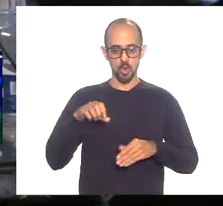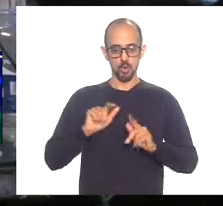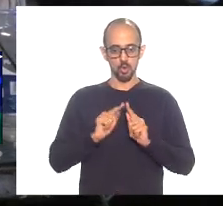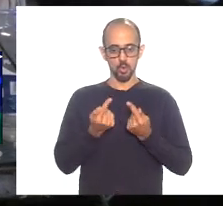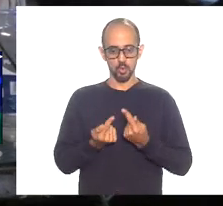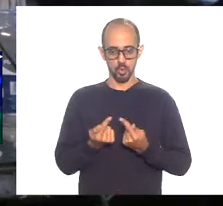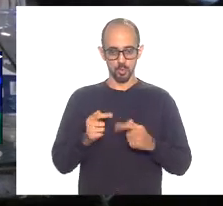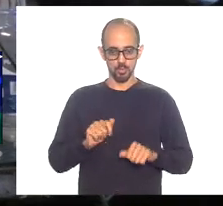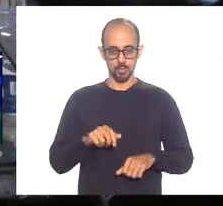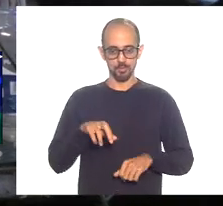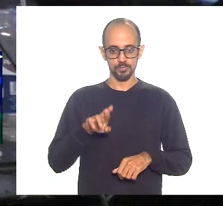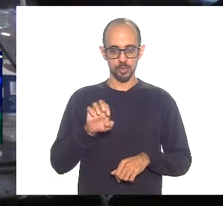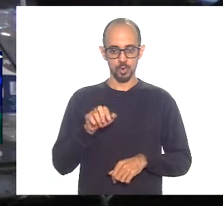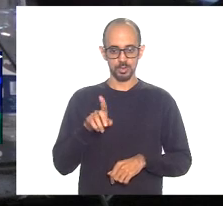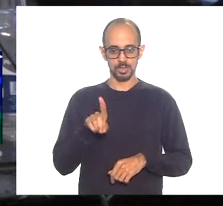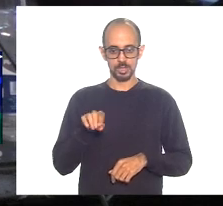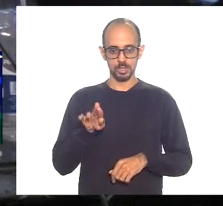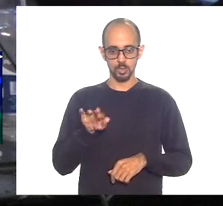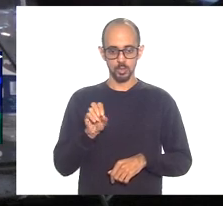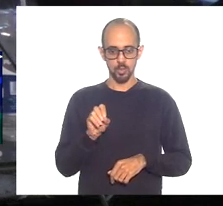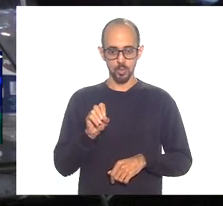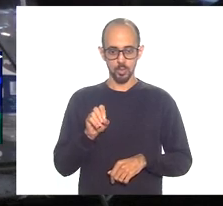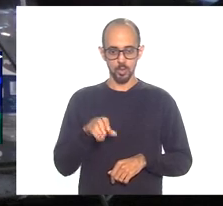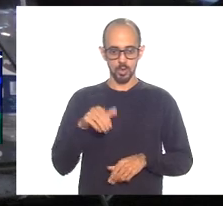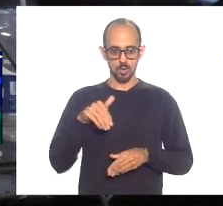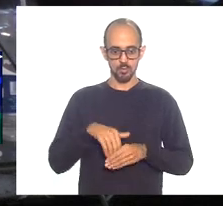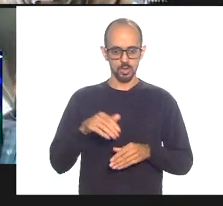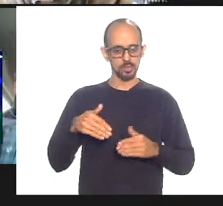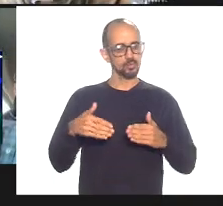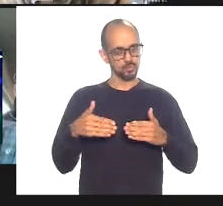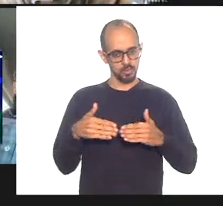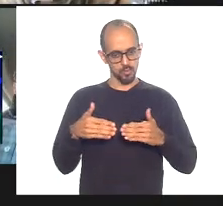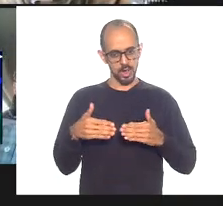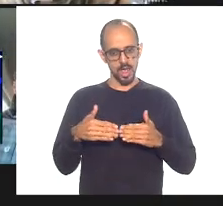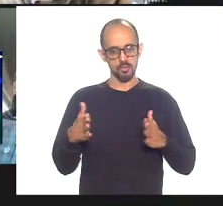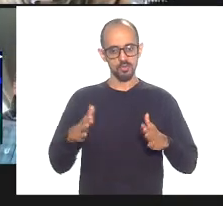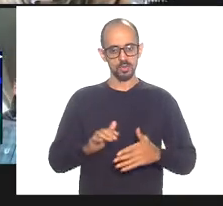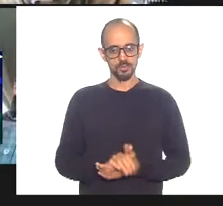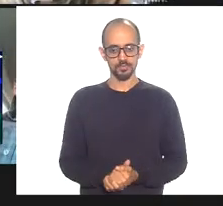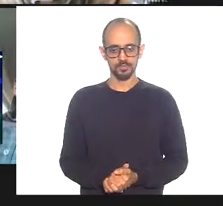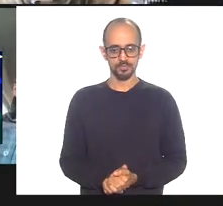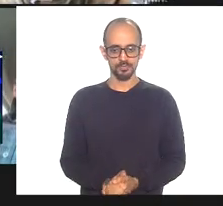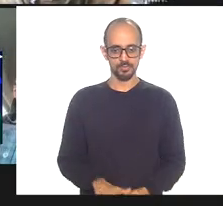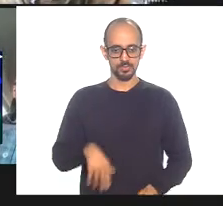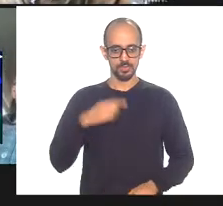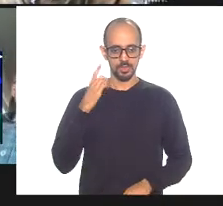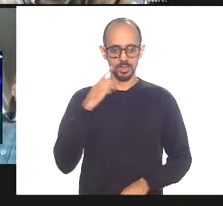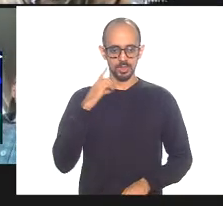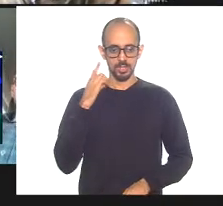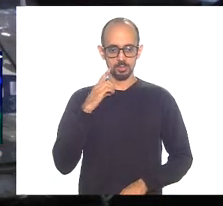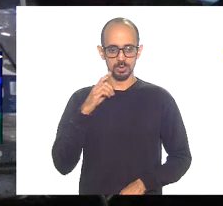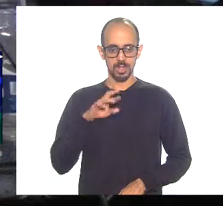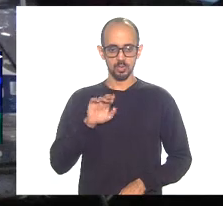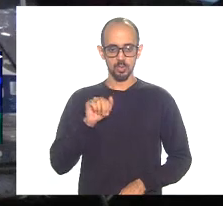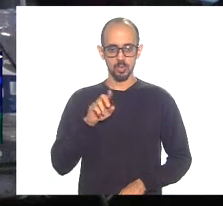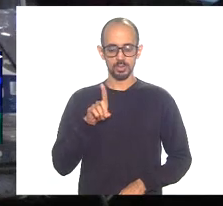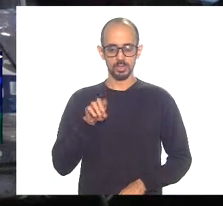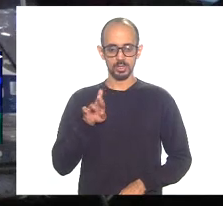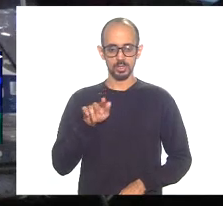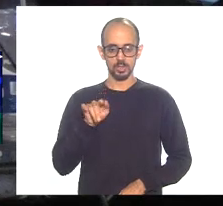grupo Deputado Rodrigo Amorim Vicente favorável Deputado Rodrigo